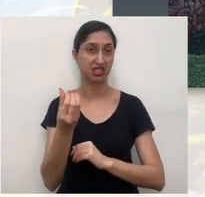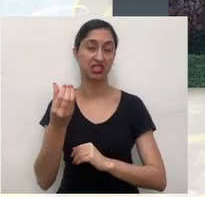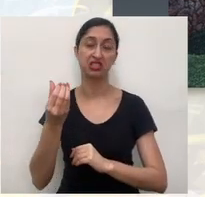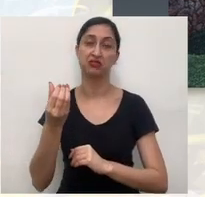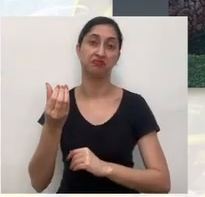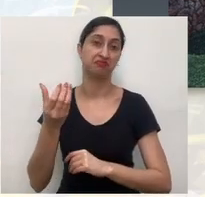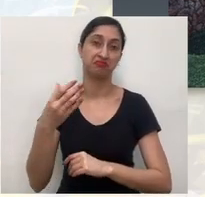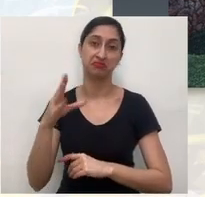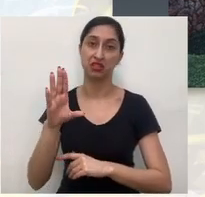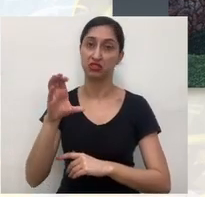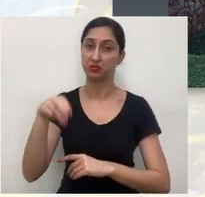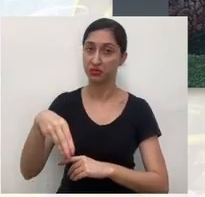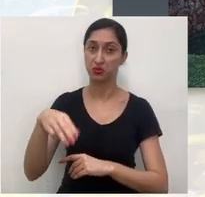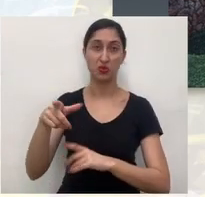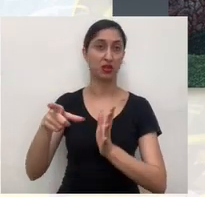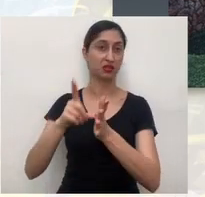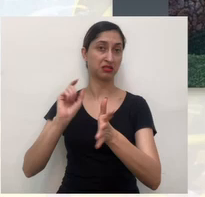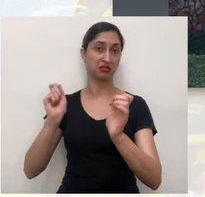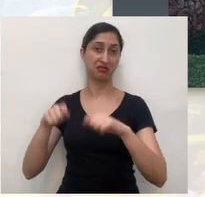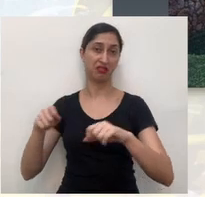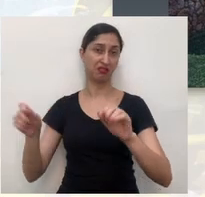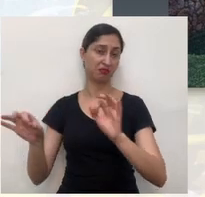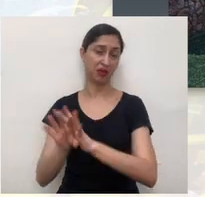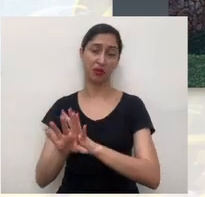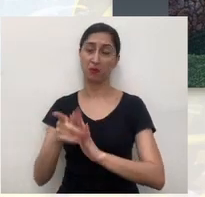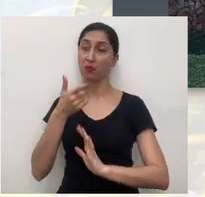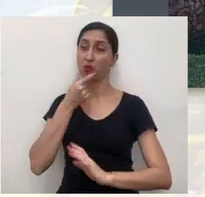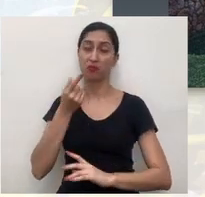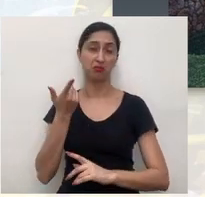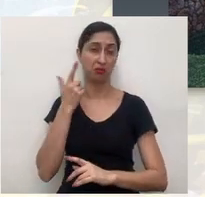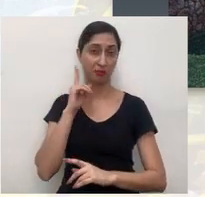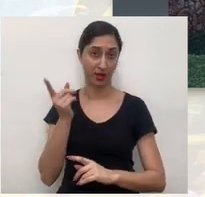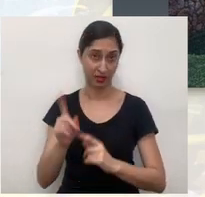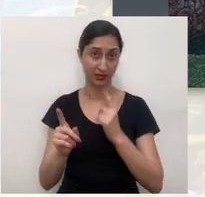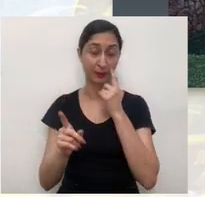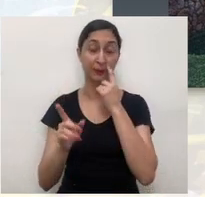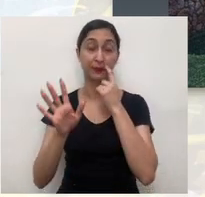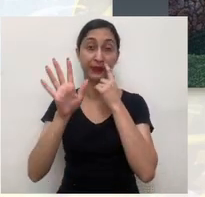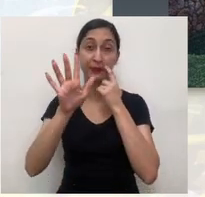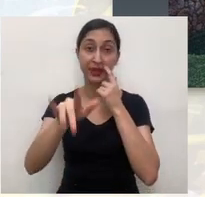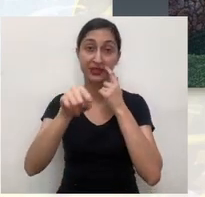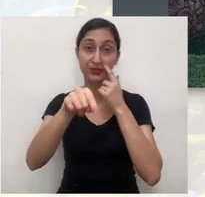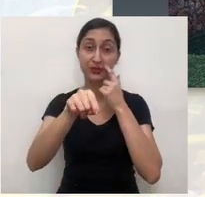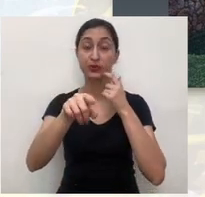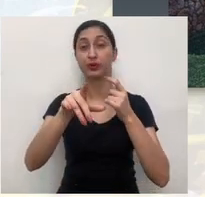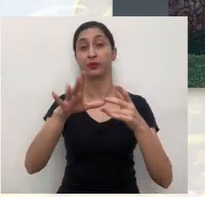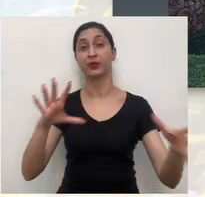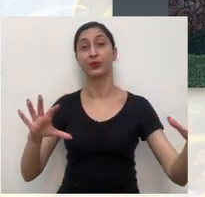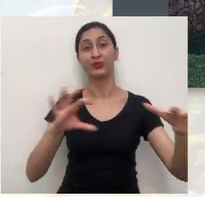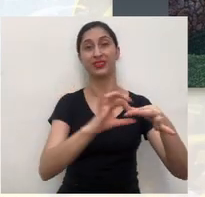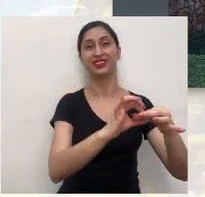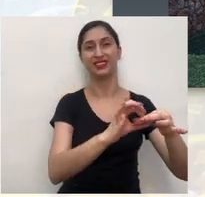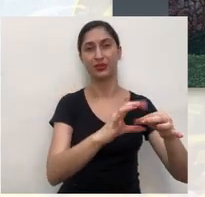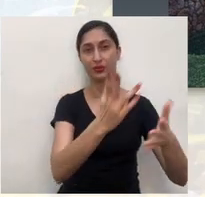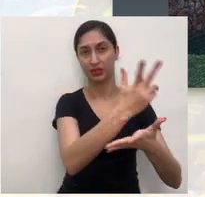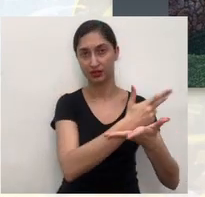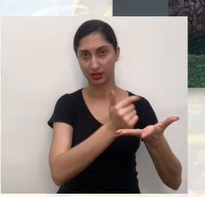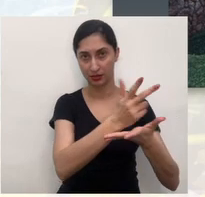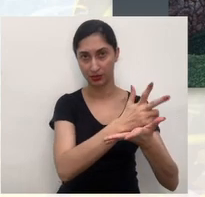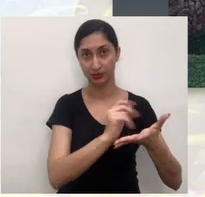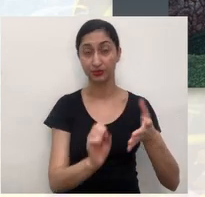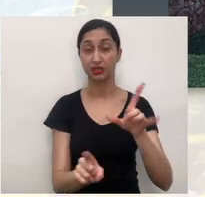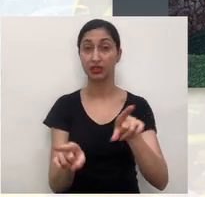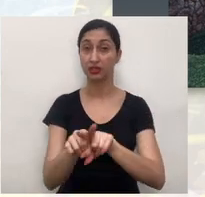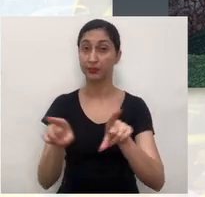um auxiliar no desenho, na composição do desenho. As palmeiras também estão bem no meio